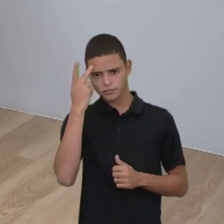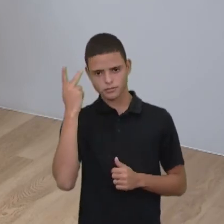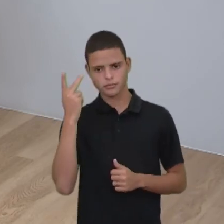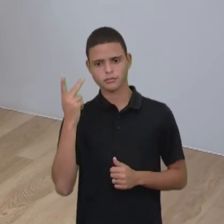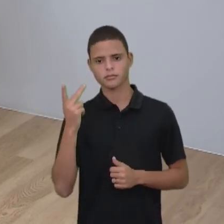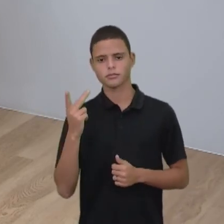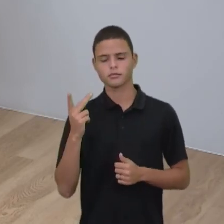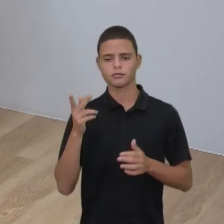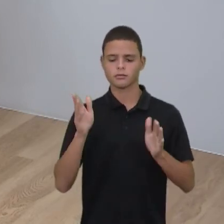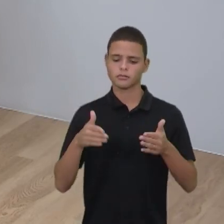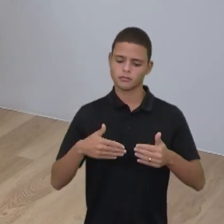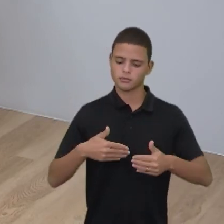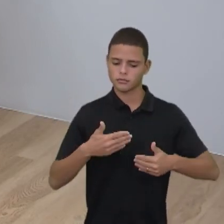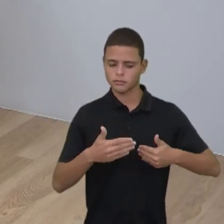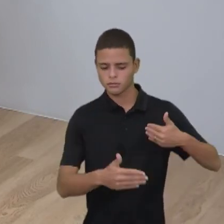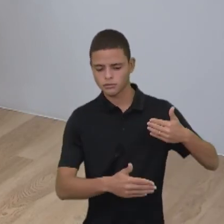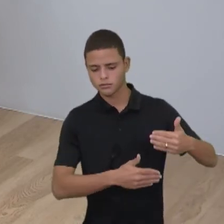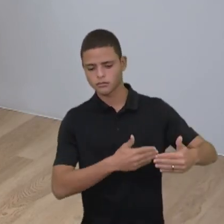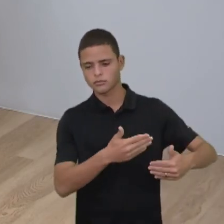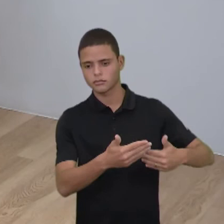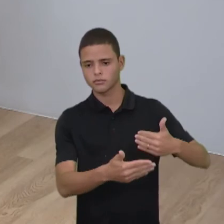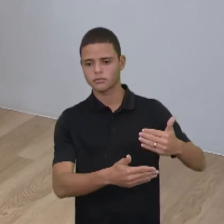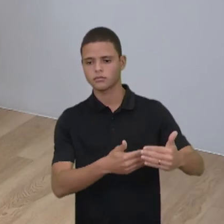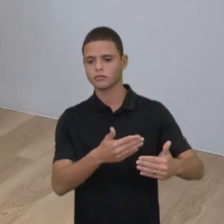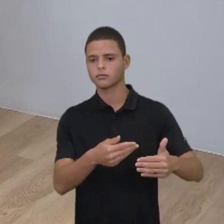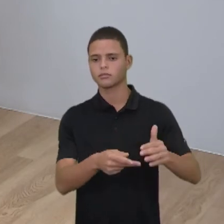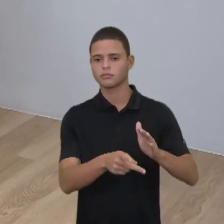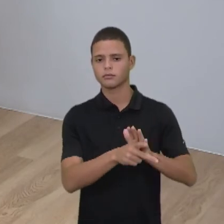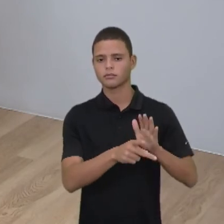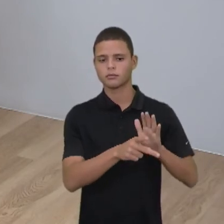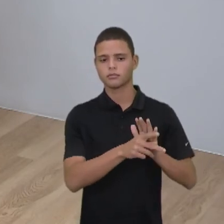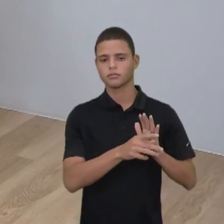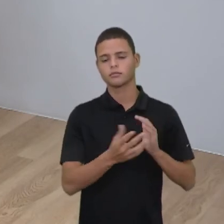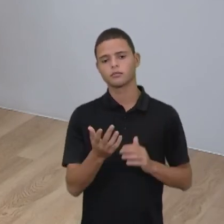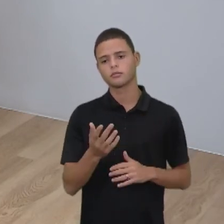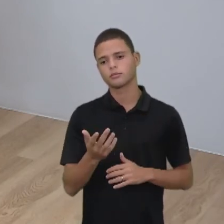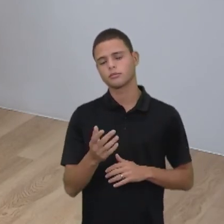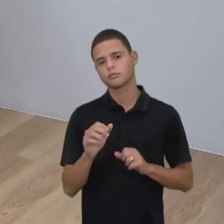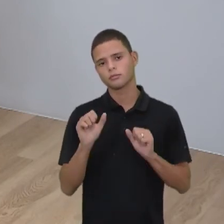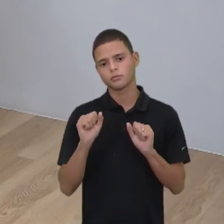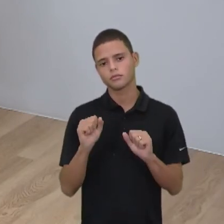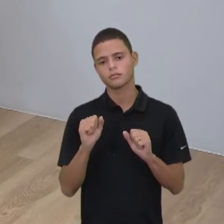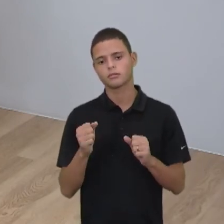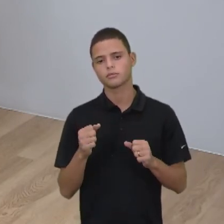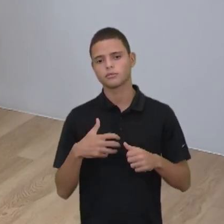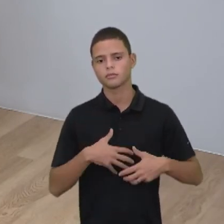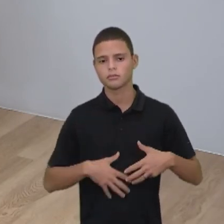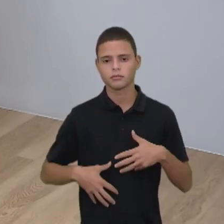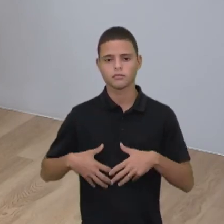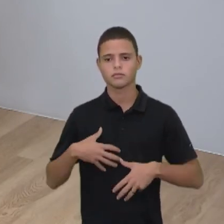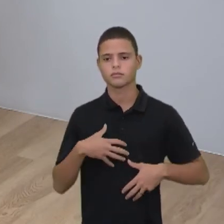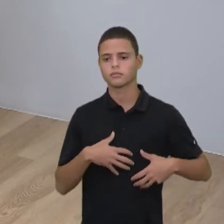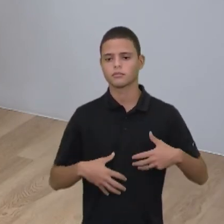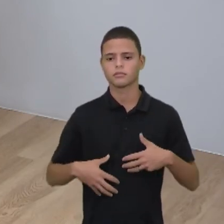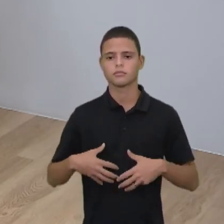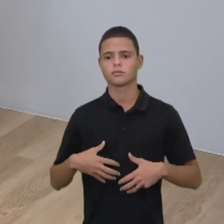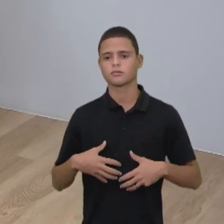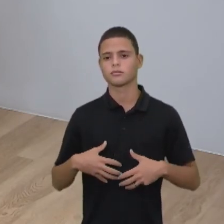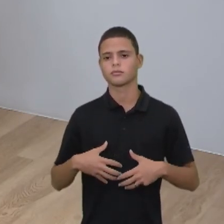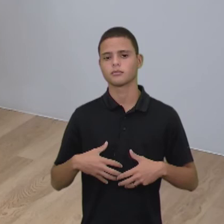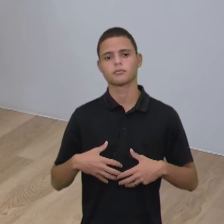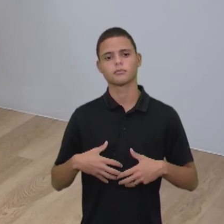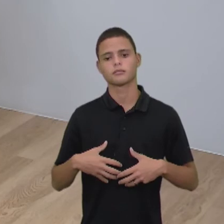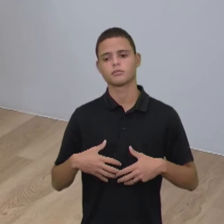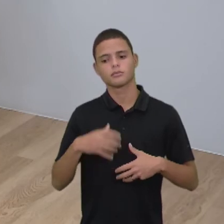passaram por um processo de transtorno alimentar, pode ser a bulimia ou a anorexia, e se